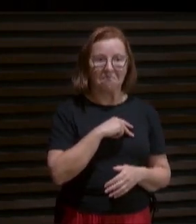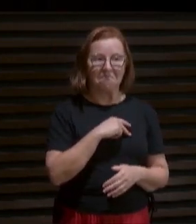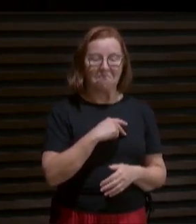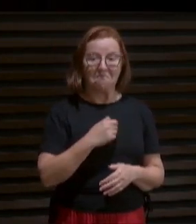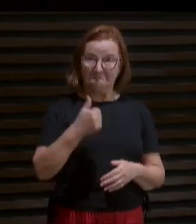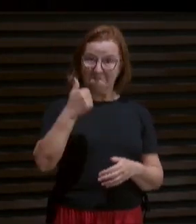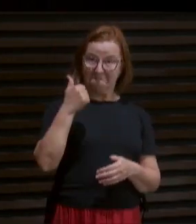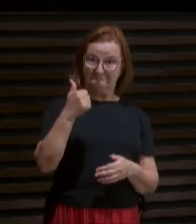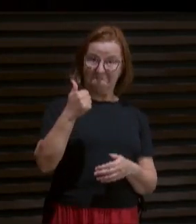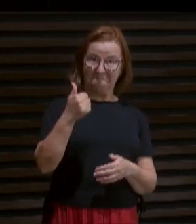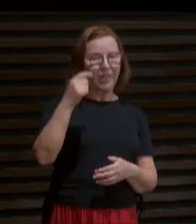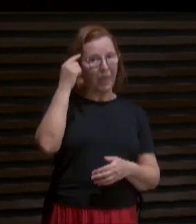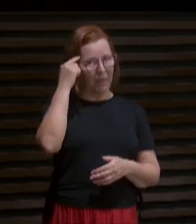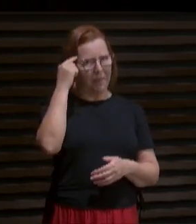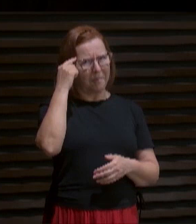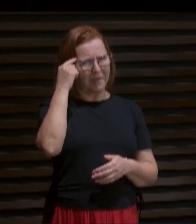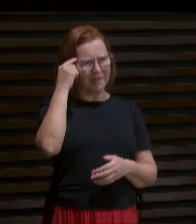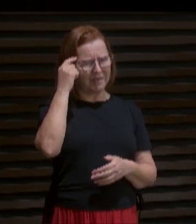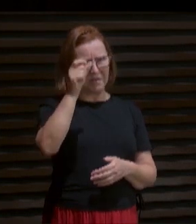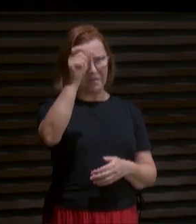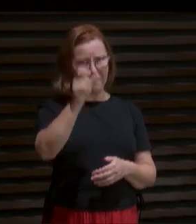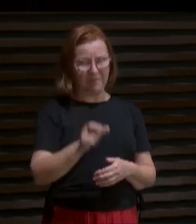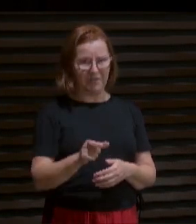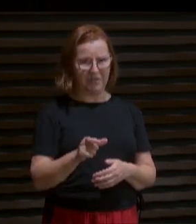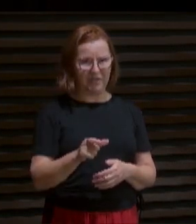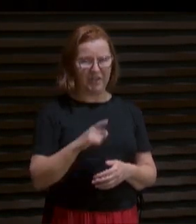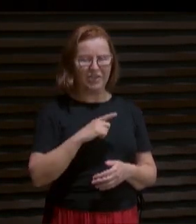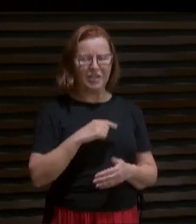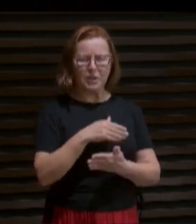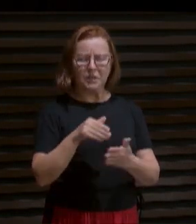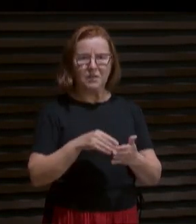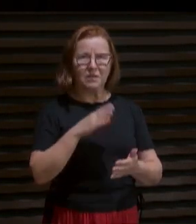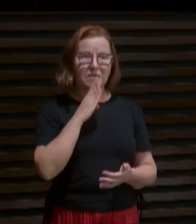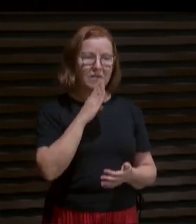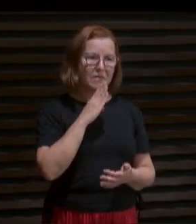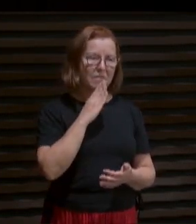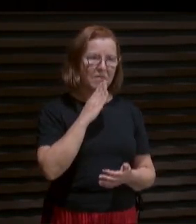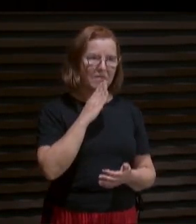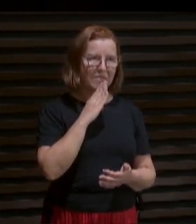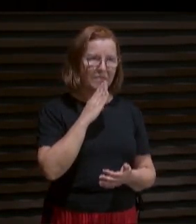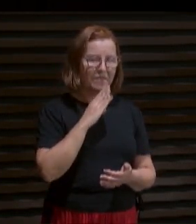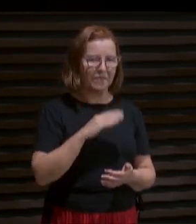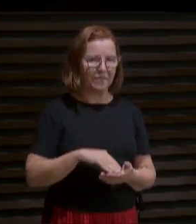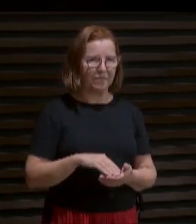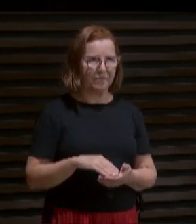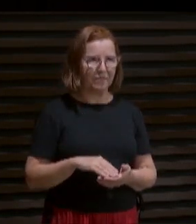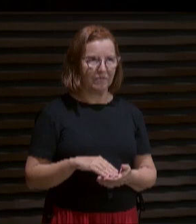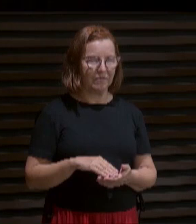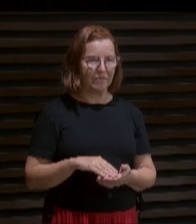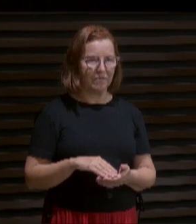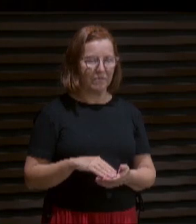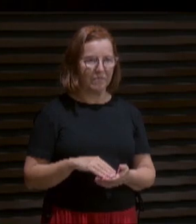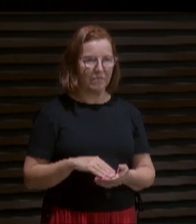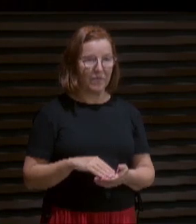Pensa num cara que tinha todo o conhecimento, que tinha... E quando ele descreve ali